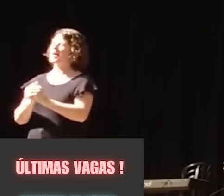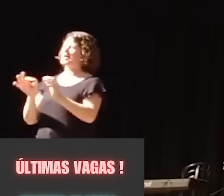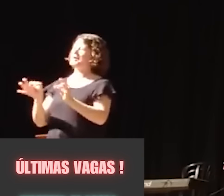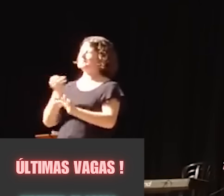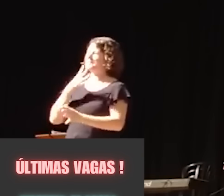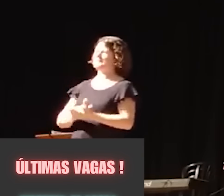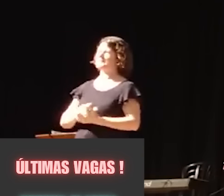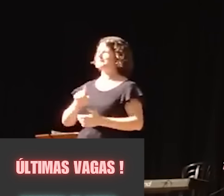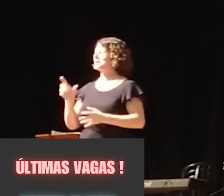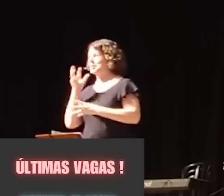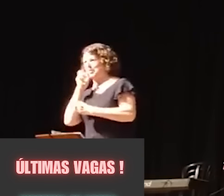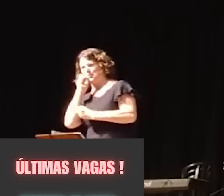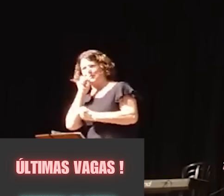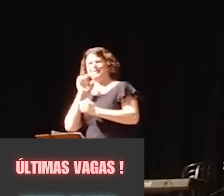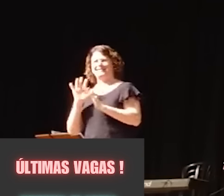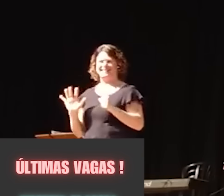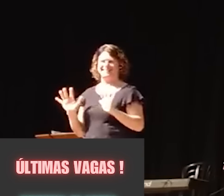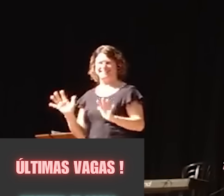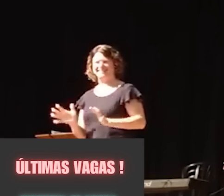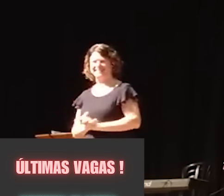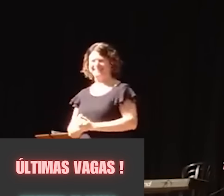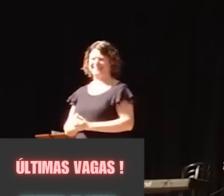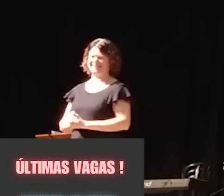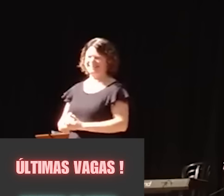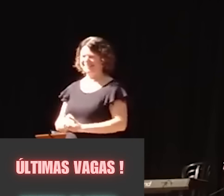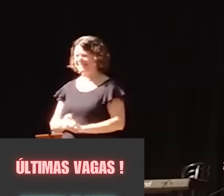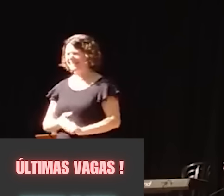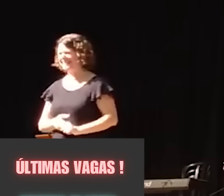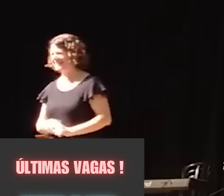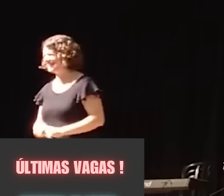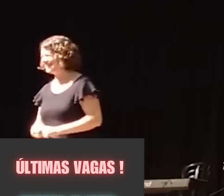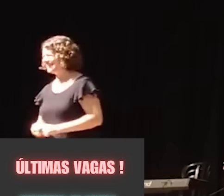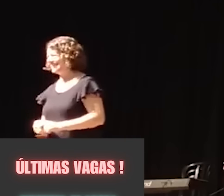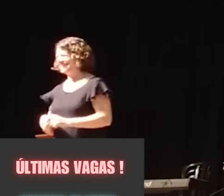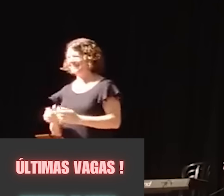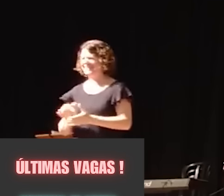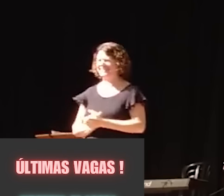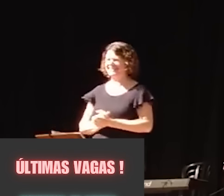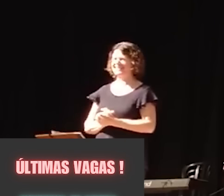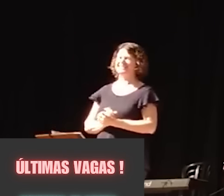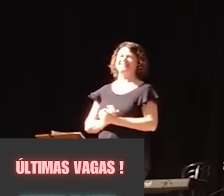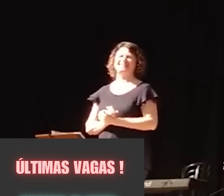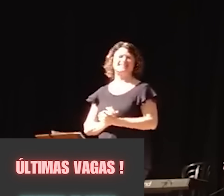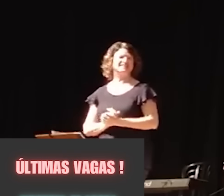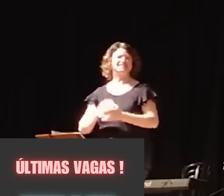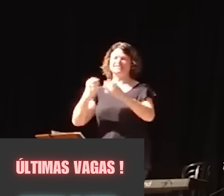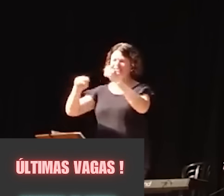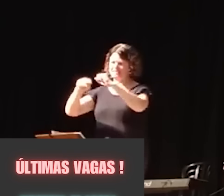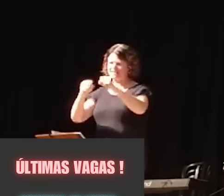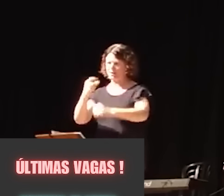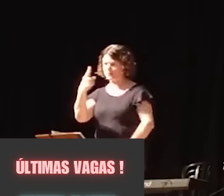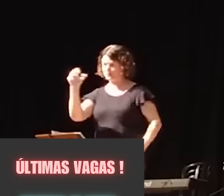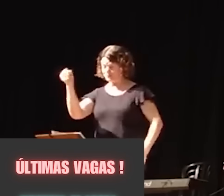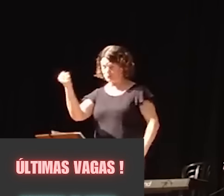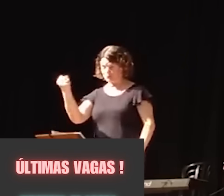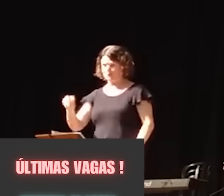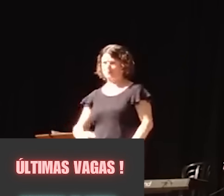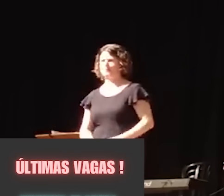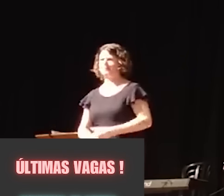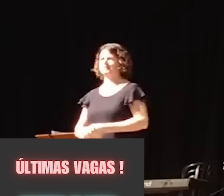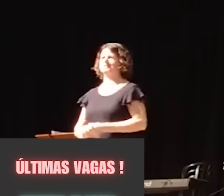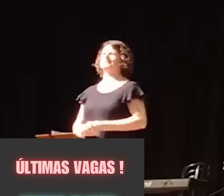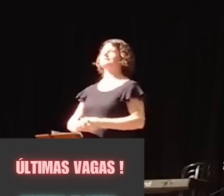pode passar em pregando as armas de Deus Salmo 18 Deus é que me Cis de força